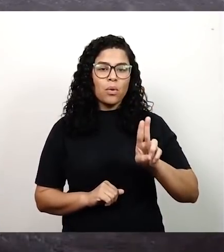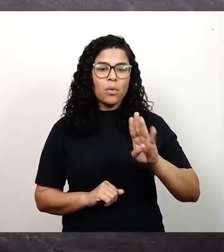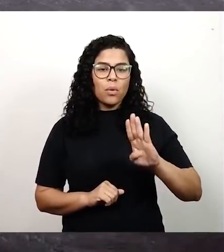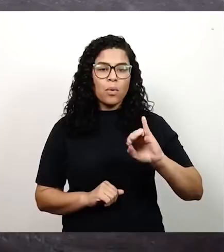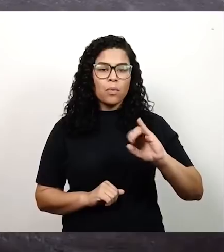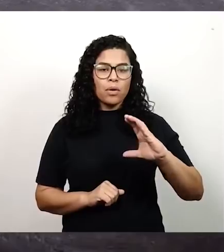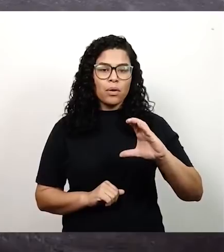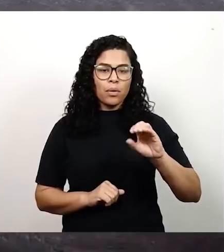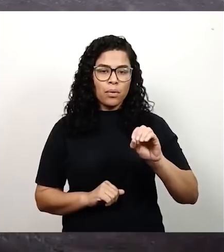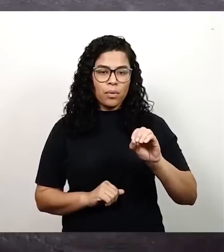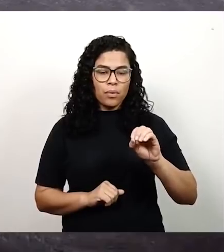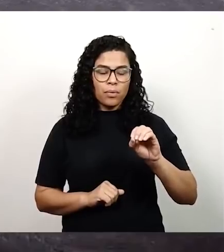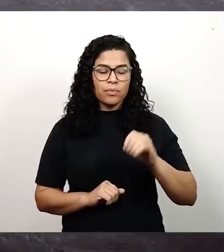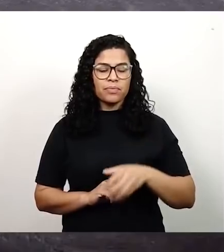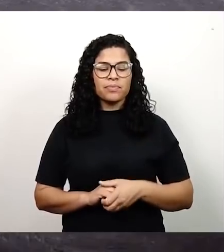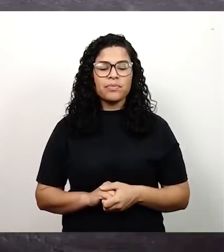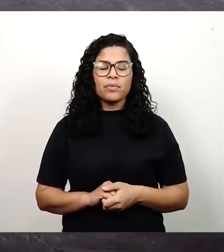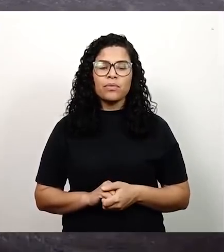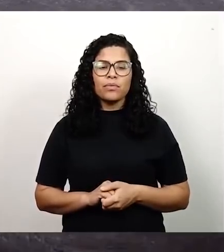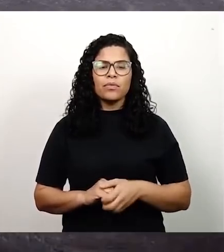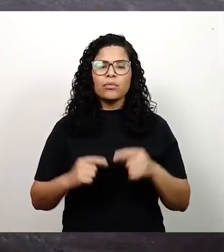cúbicos, amperes,